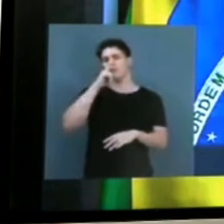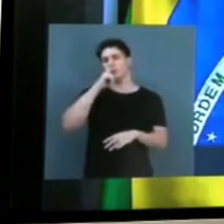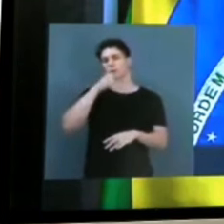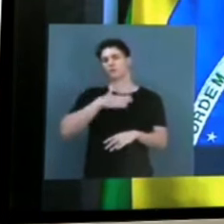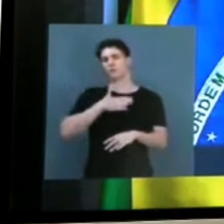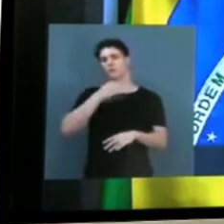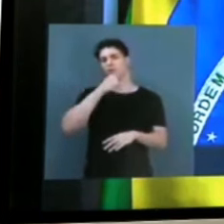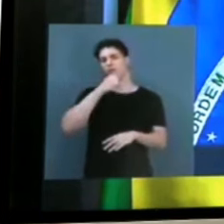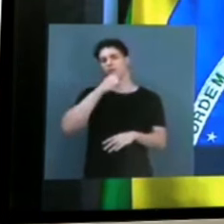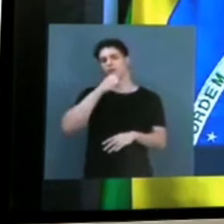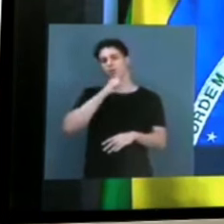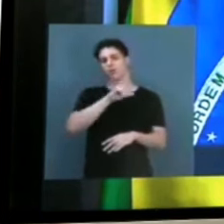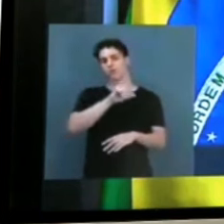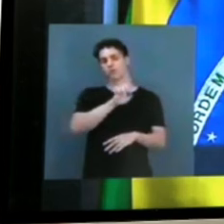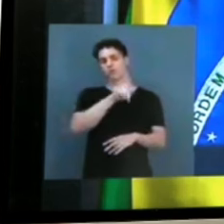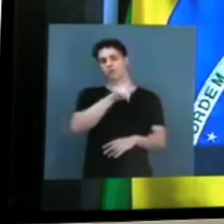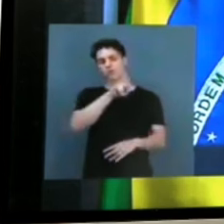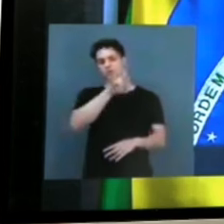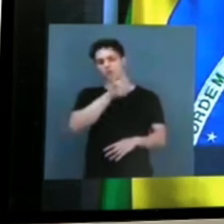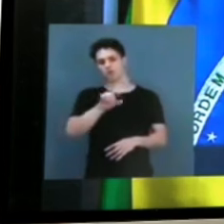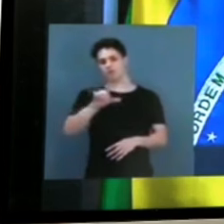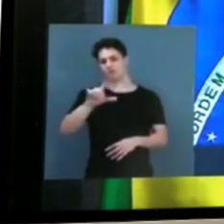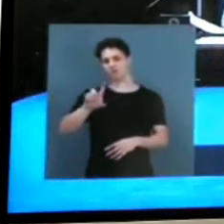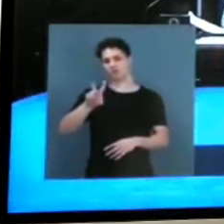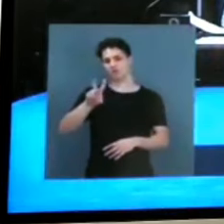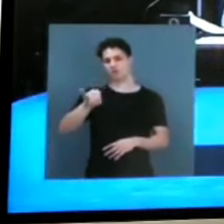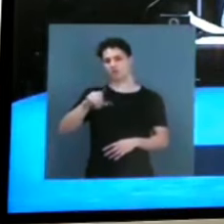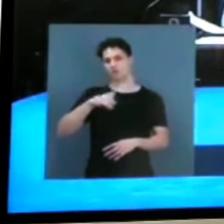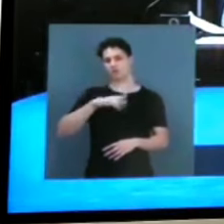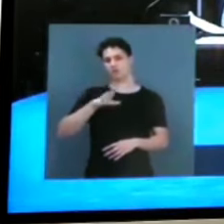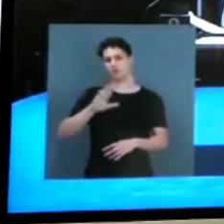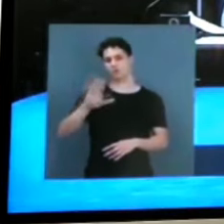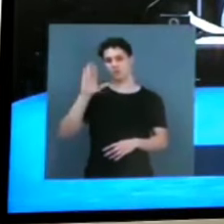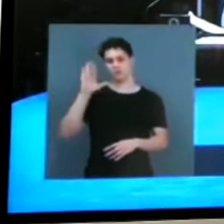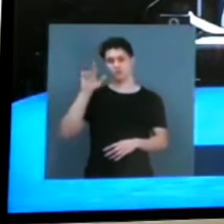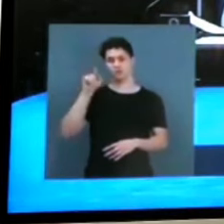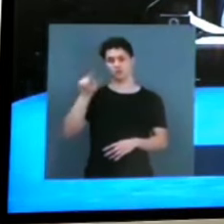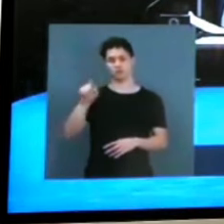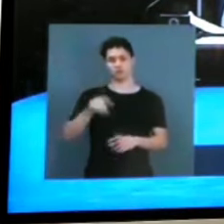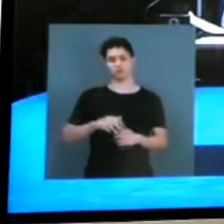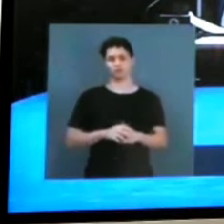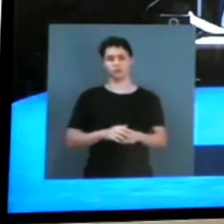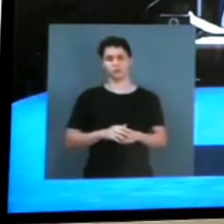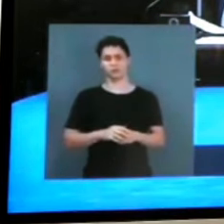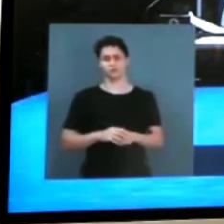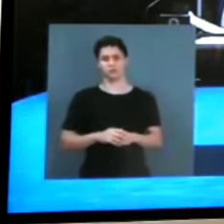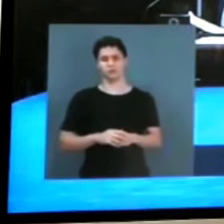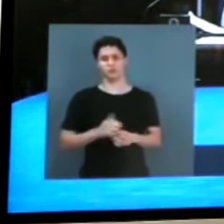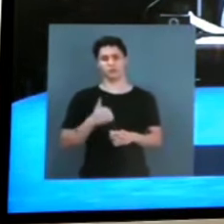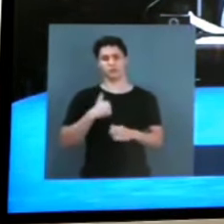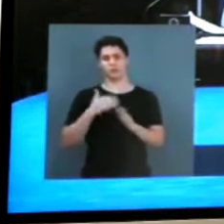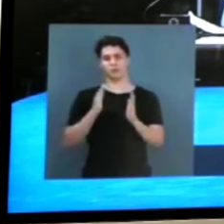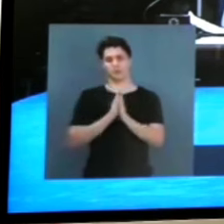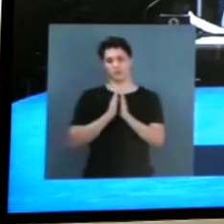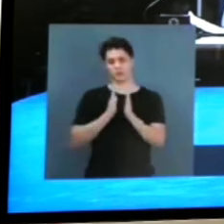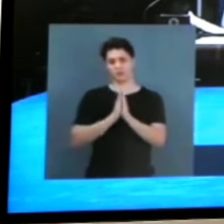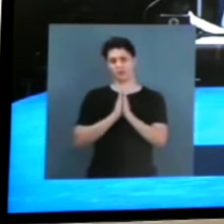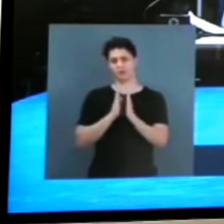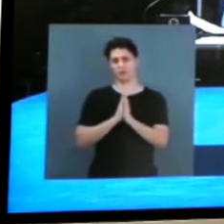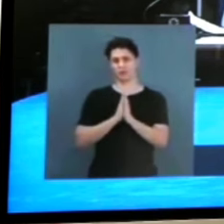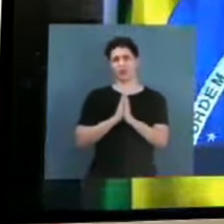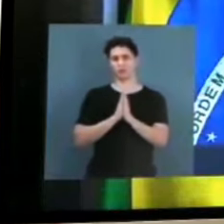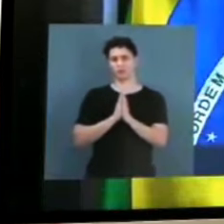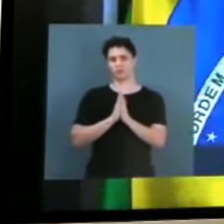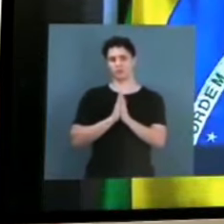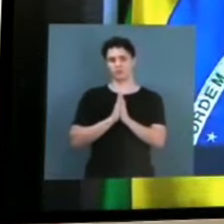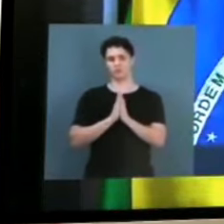e Levi. Eu prometo pra você que eu oro pra você. Eu